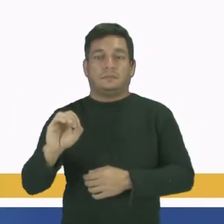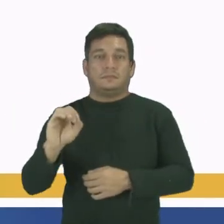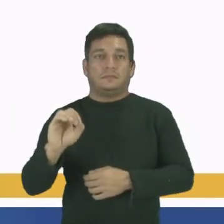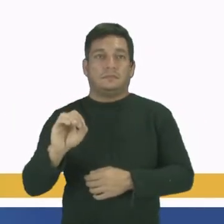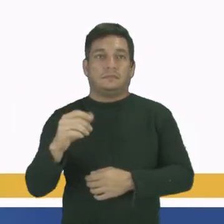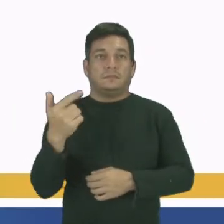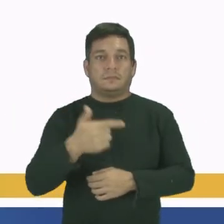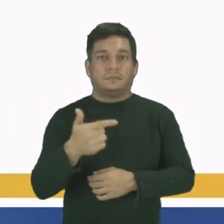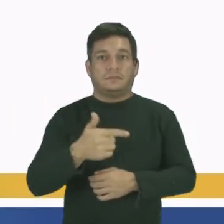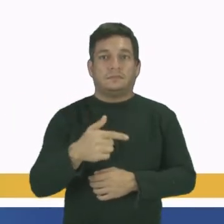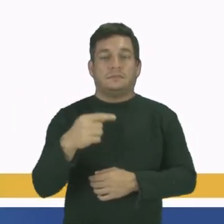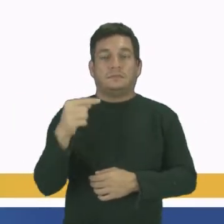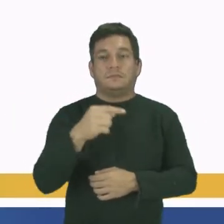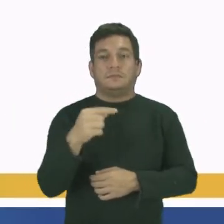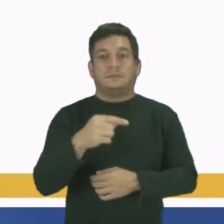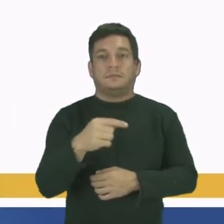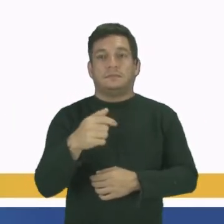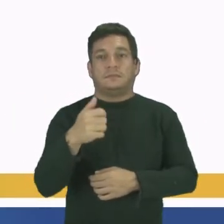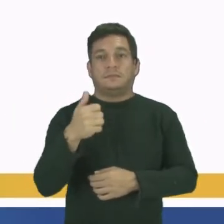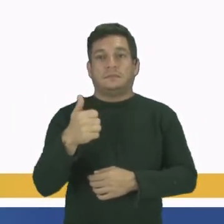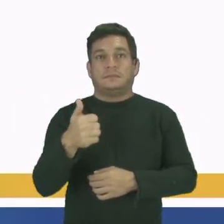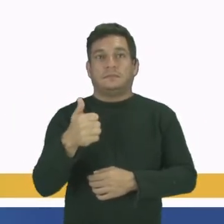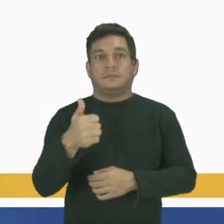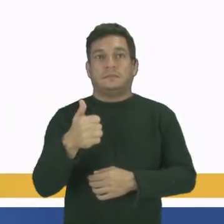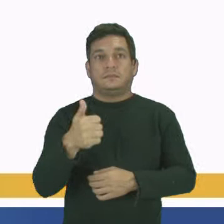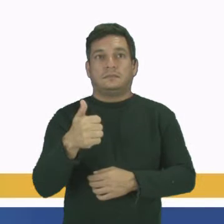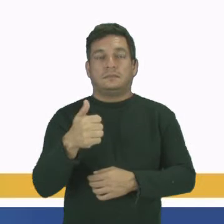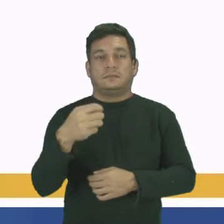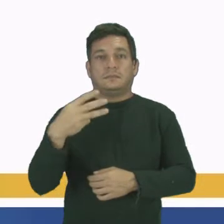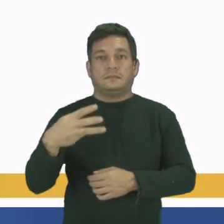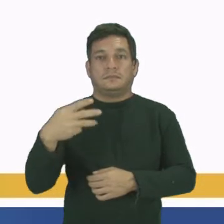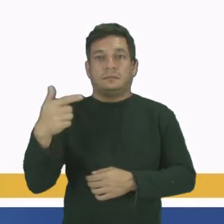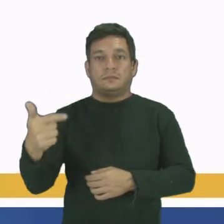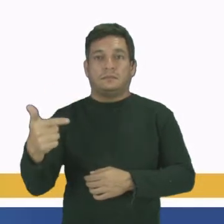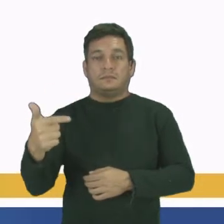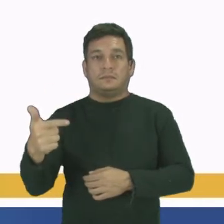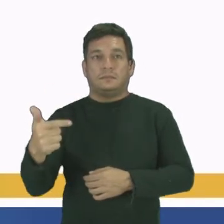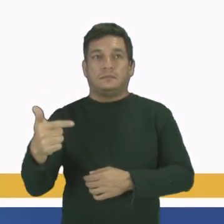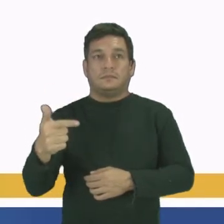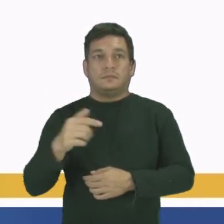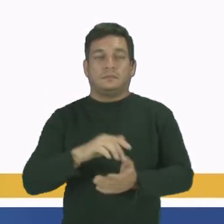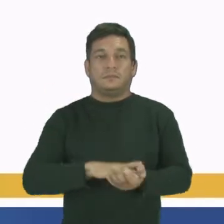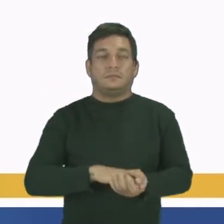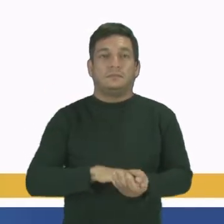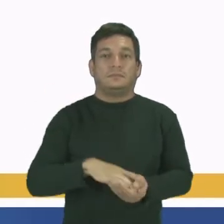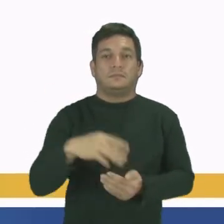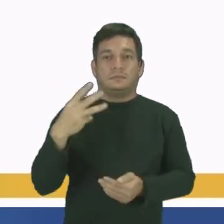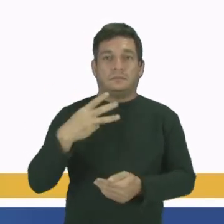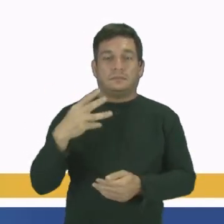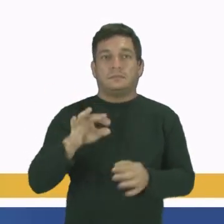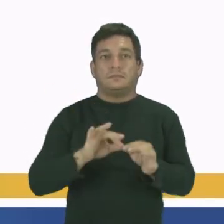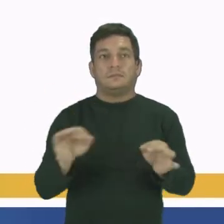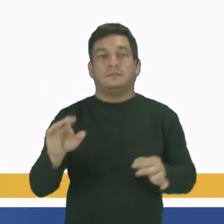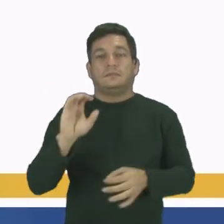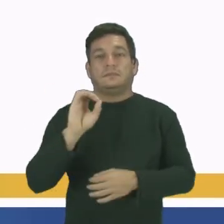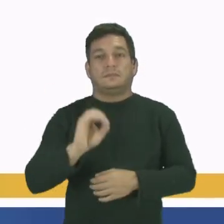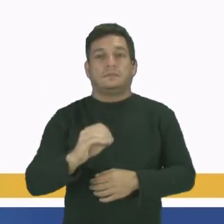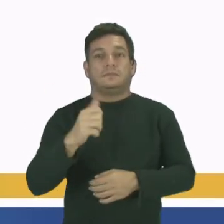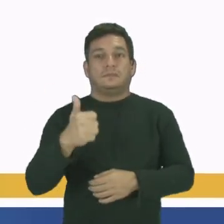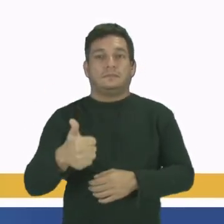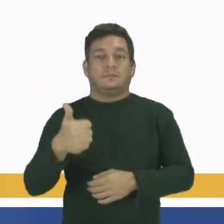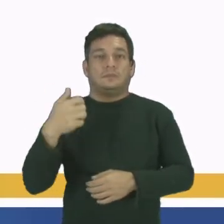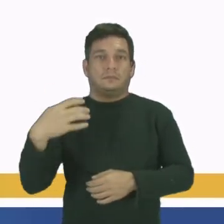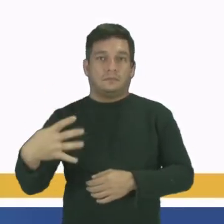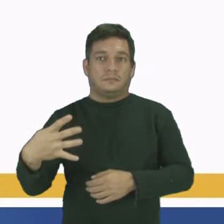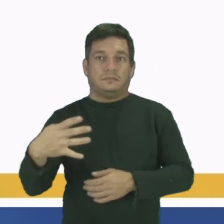na segunda linha nós temos os elementos menos 1, 3 e 2. Na terceira linha, nós temos os elementos